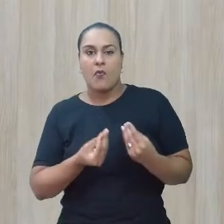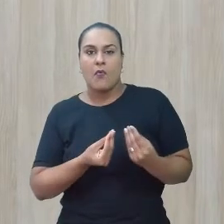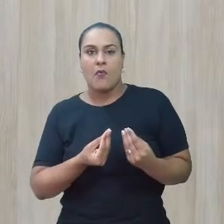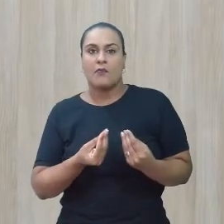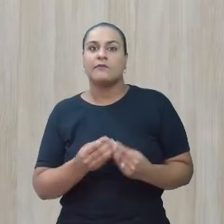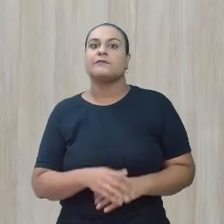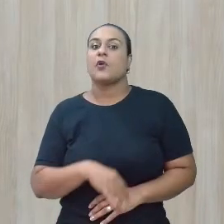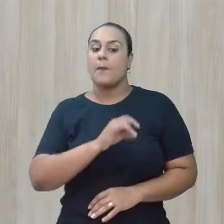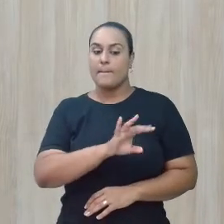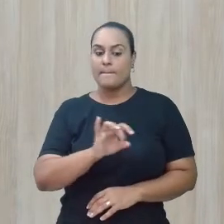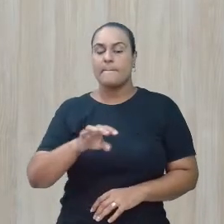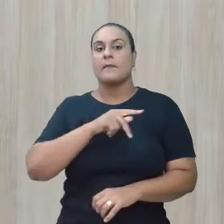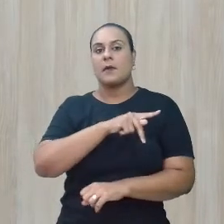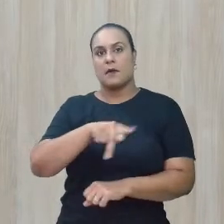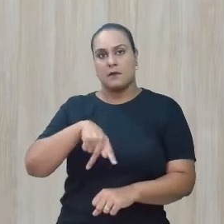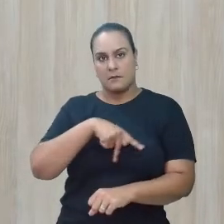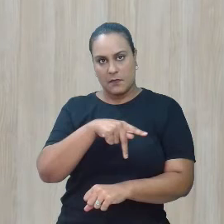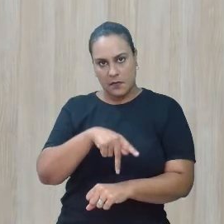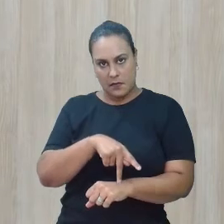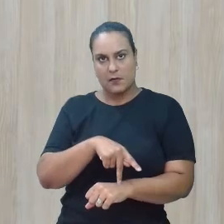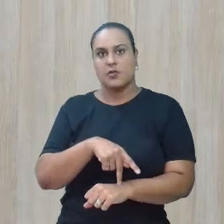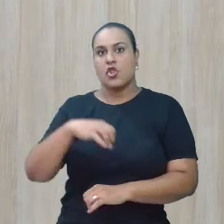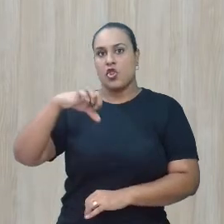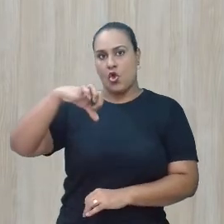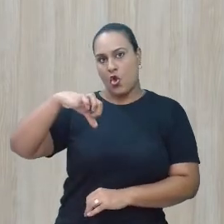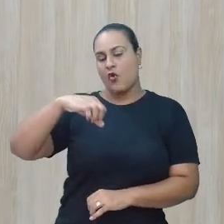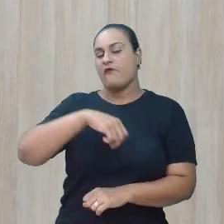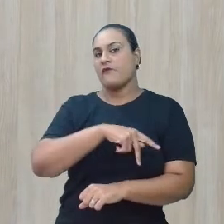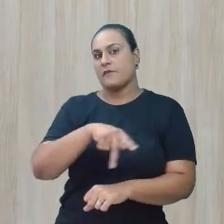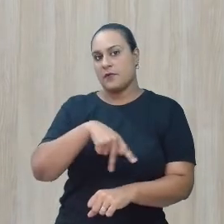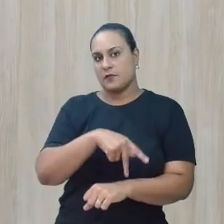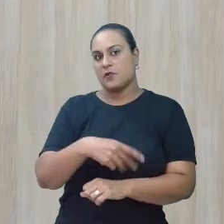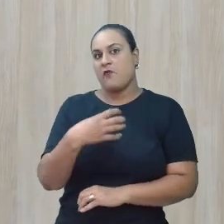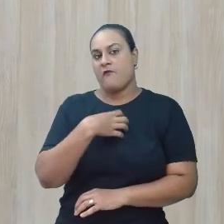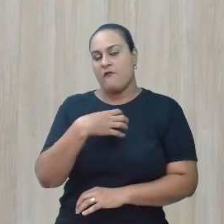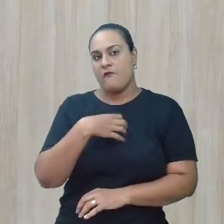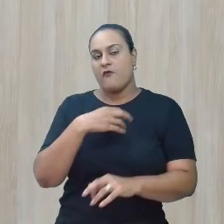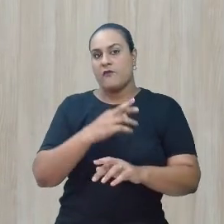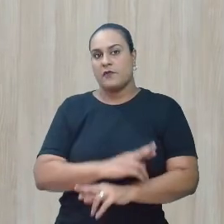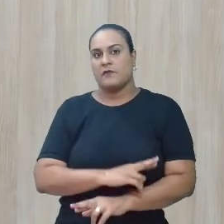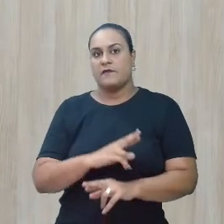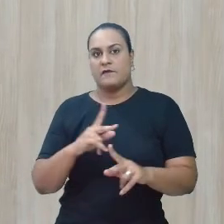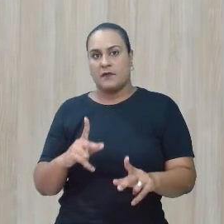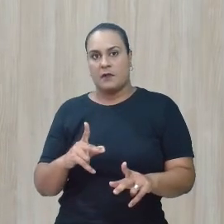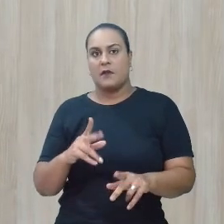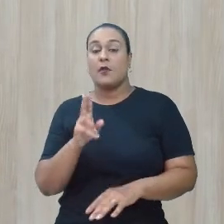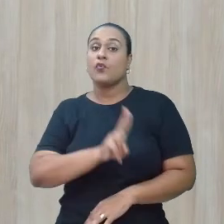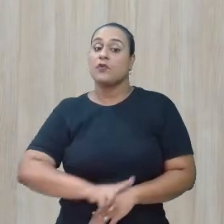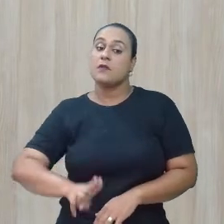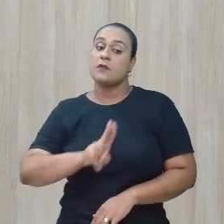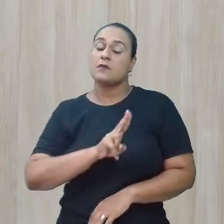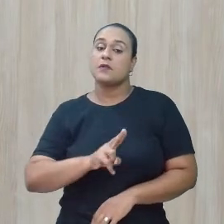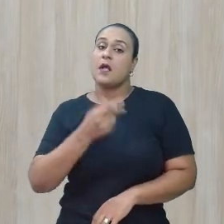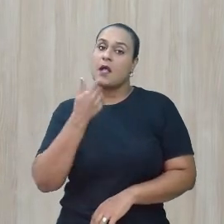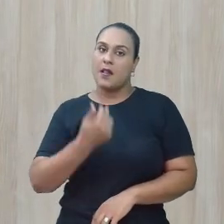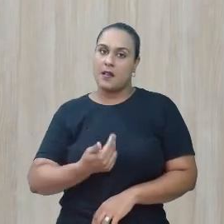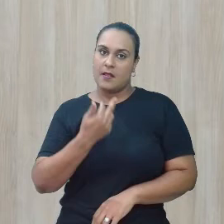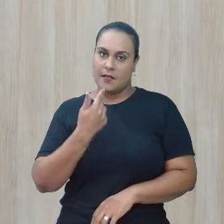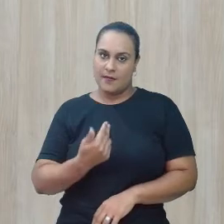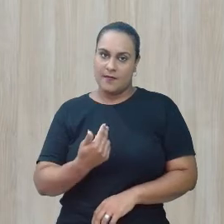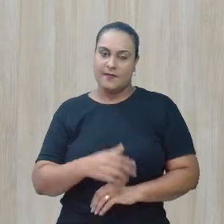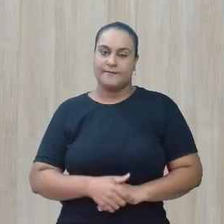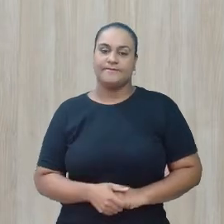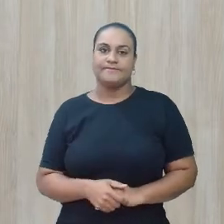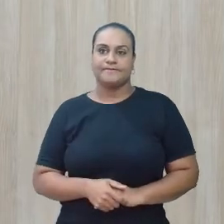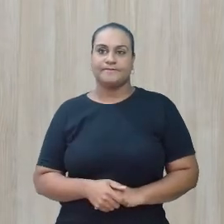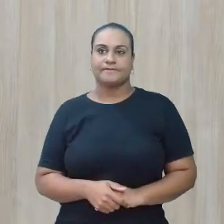Então, cada um desses 9 países, tem formas diferentes de abordar a língua, embora a língua seja a mesma,